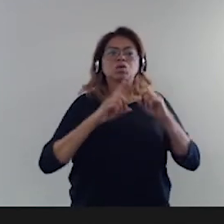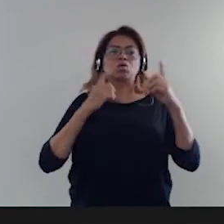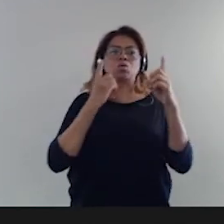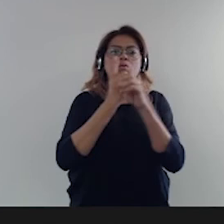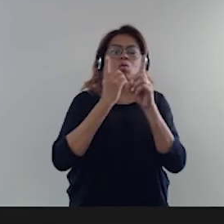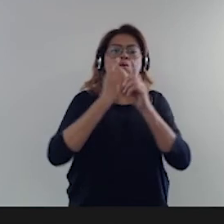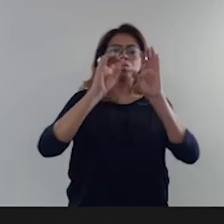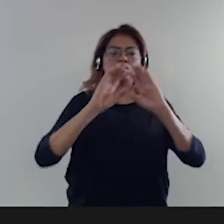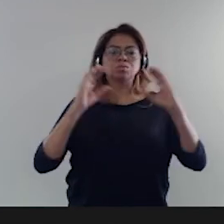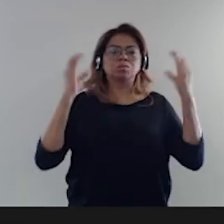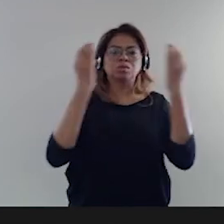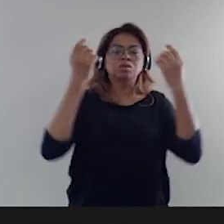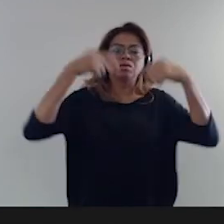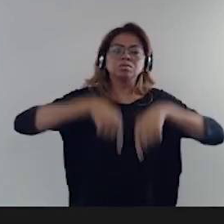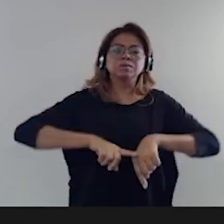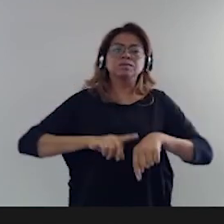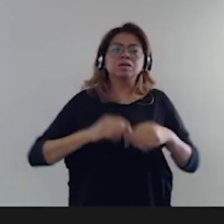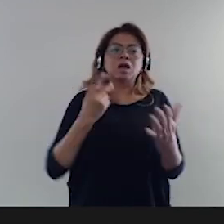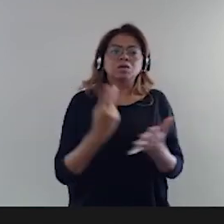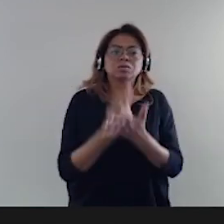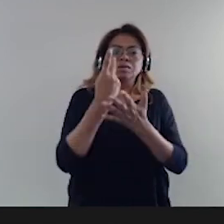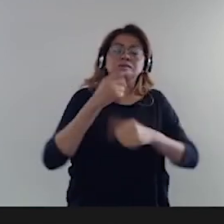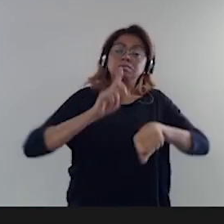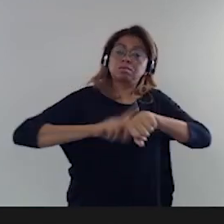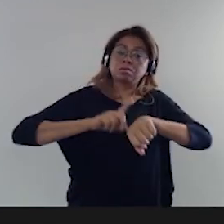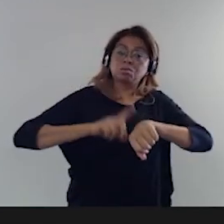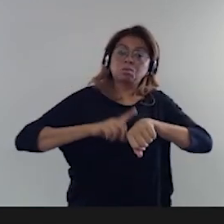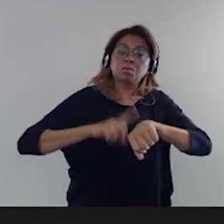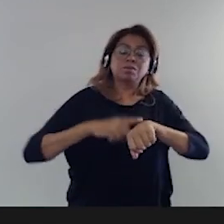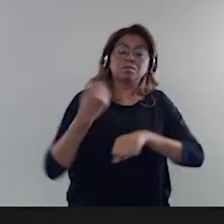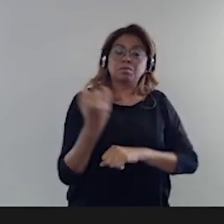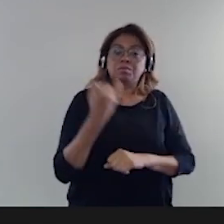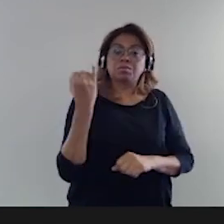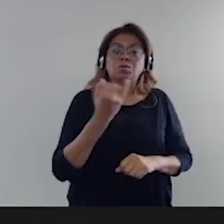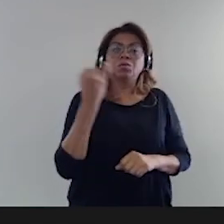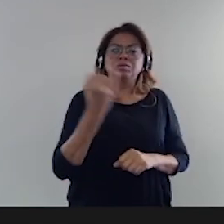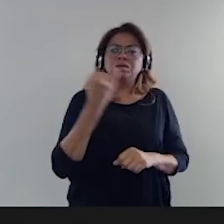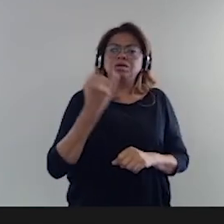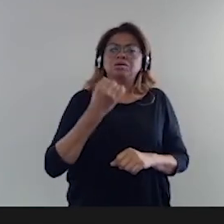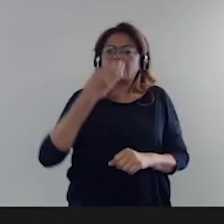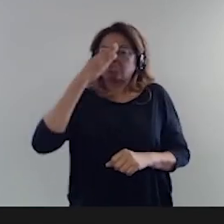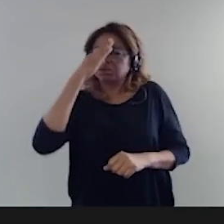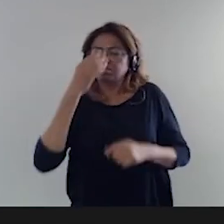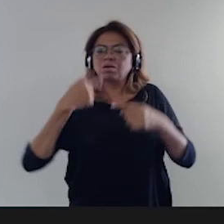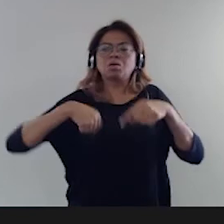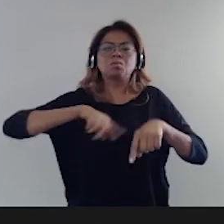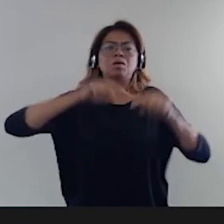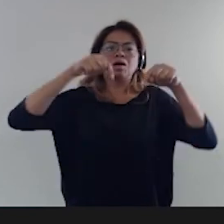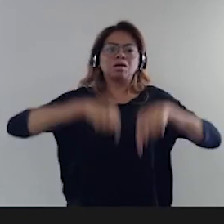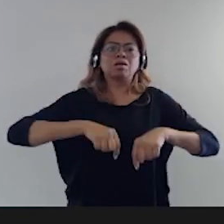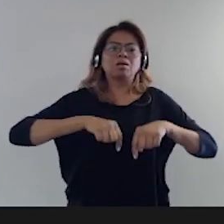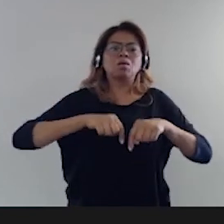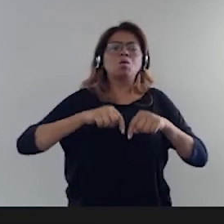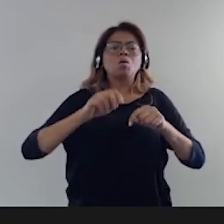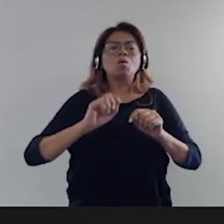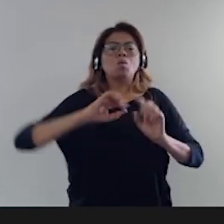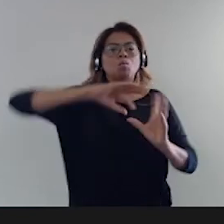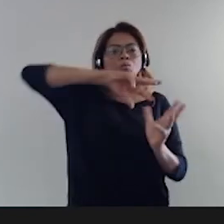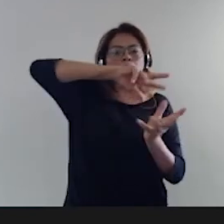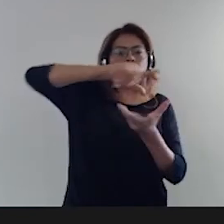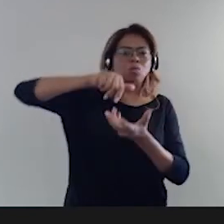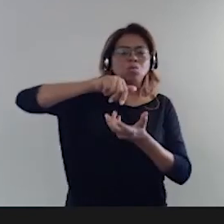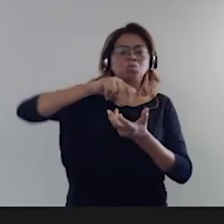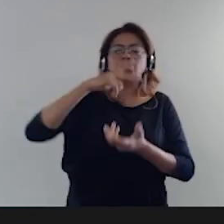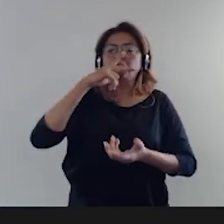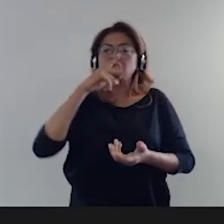se realiza em um momento muito importante, essencial para a humanidade. Enfrentamos uma